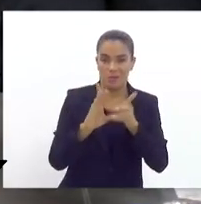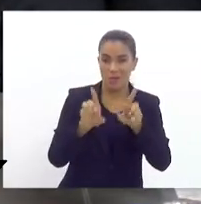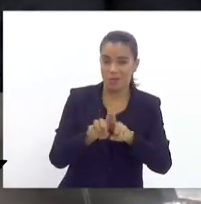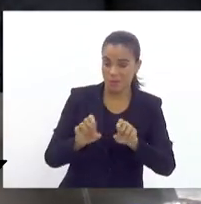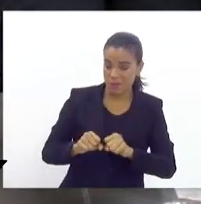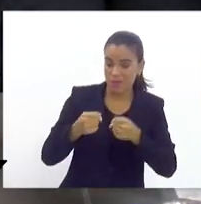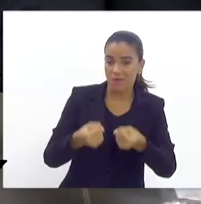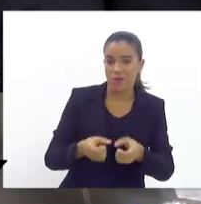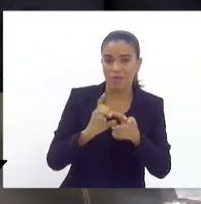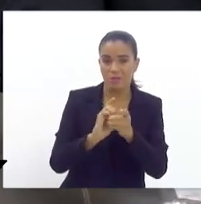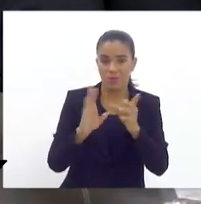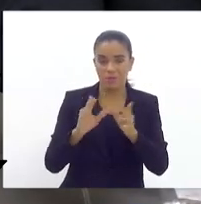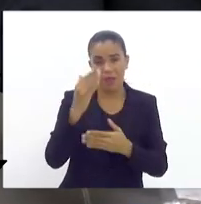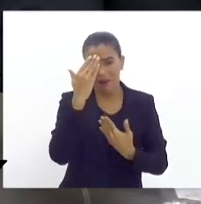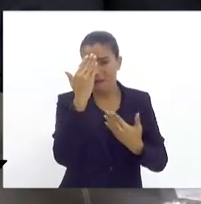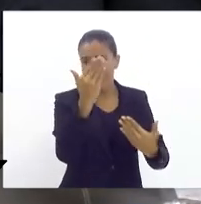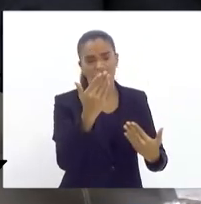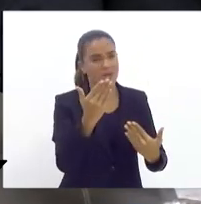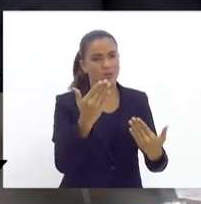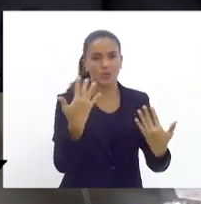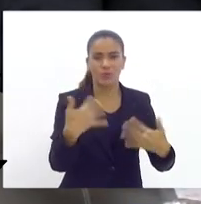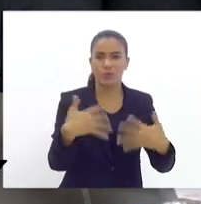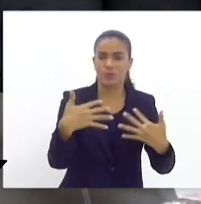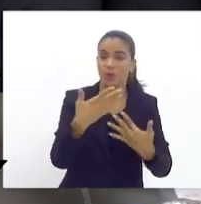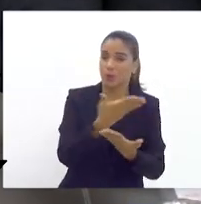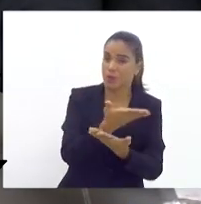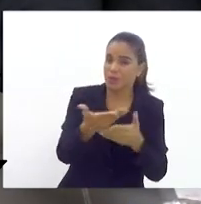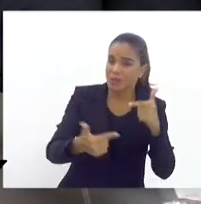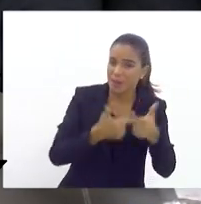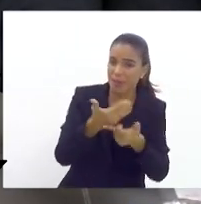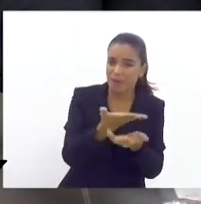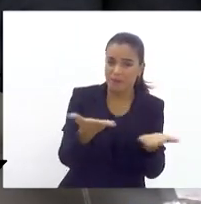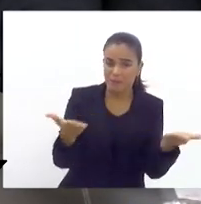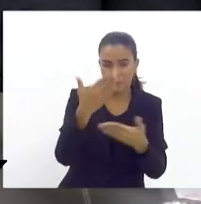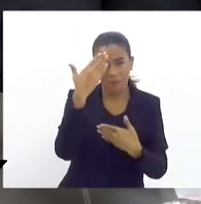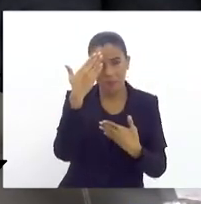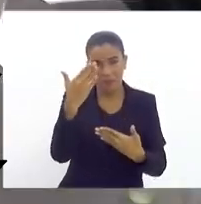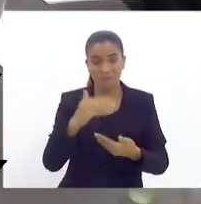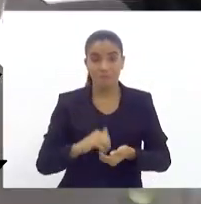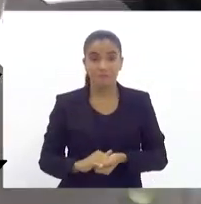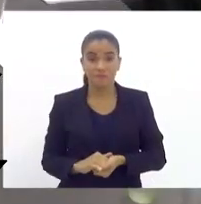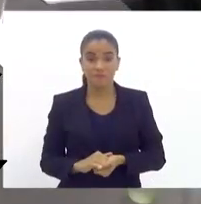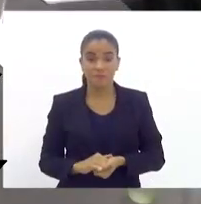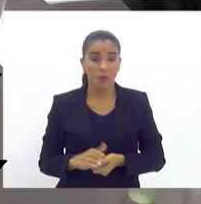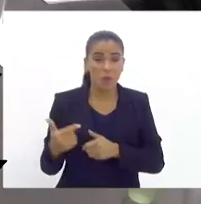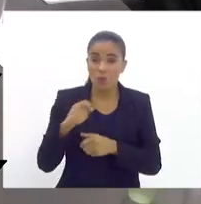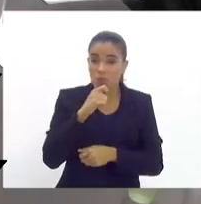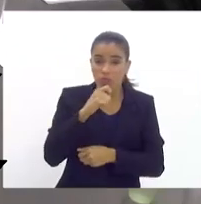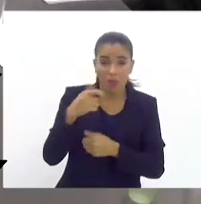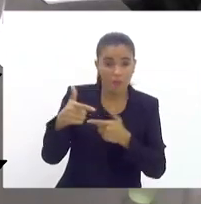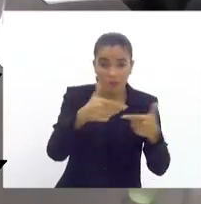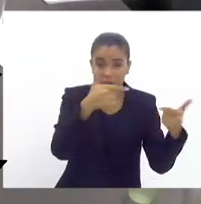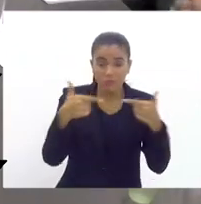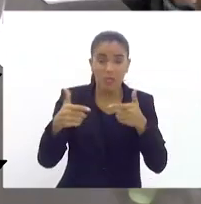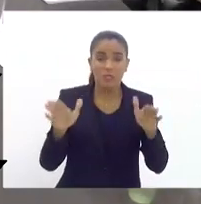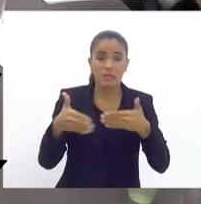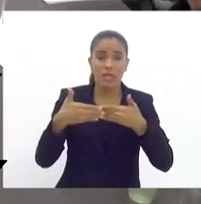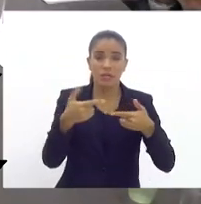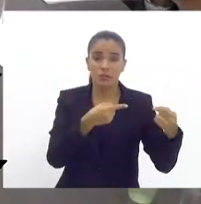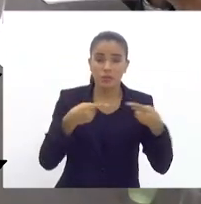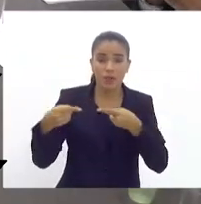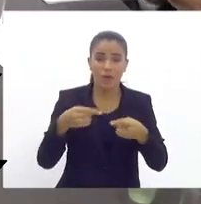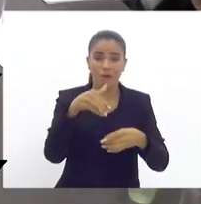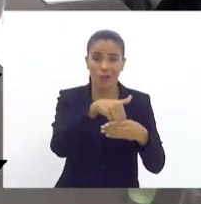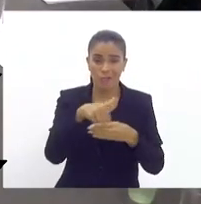da nossa democracia, e agradeço imensamente o trabalho de vocês. Obrigada. Não havendo quem queira discutir, encerrada a discussão.